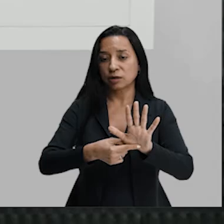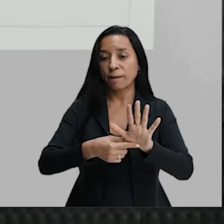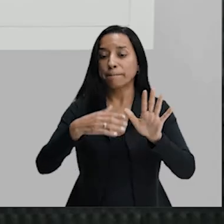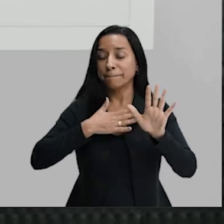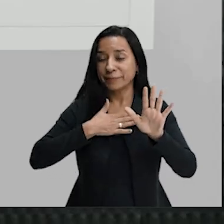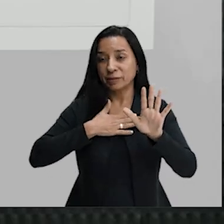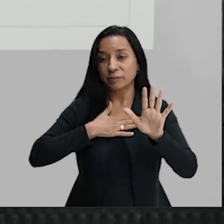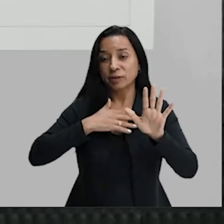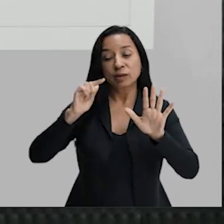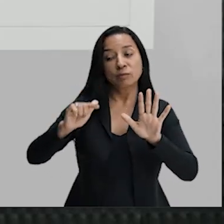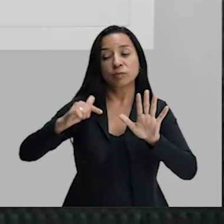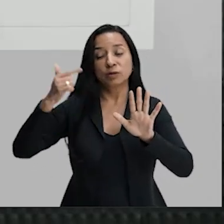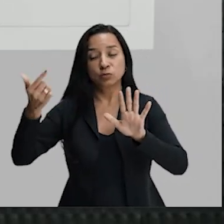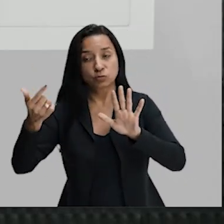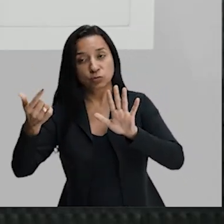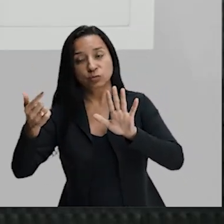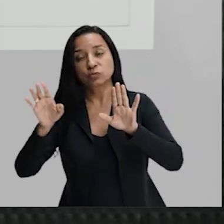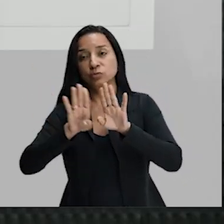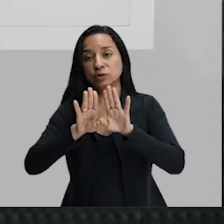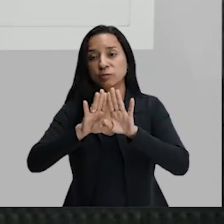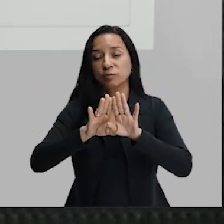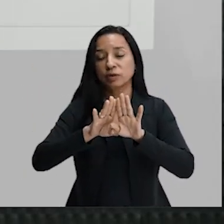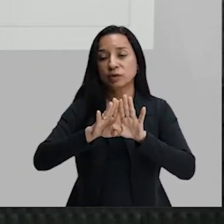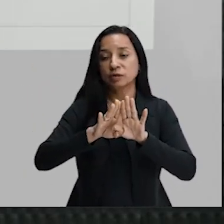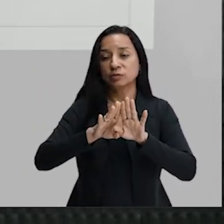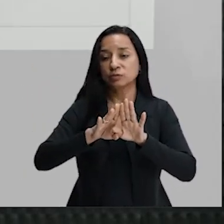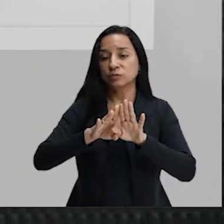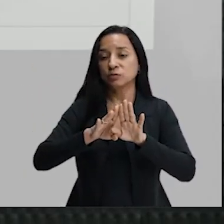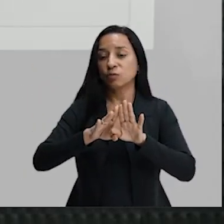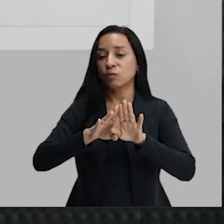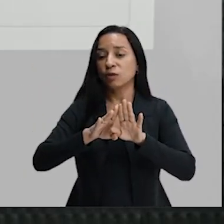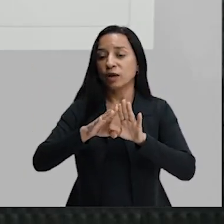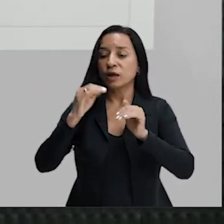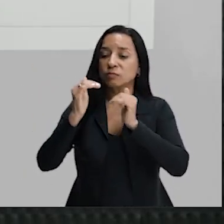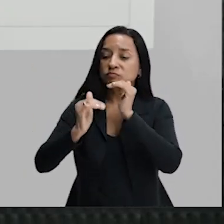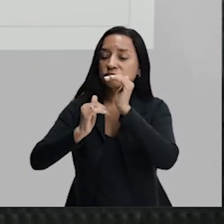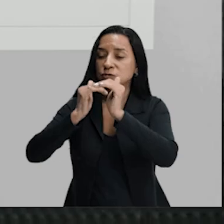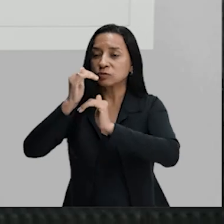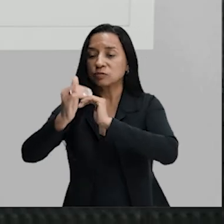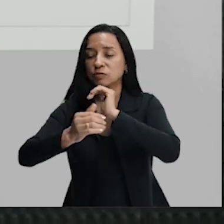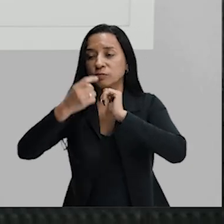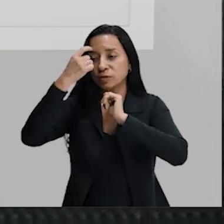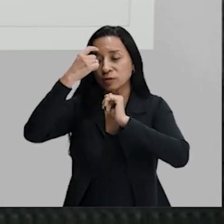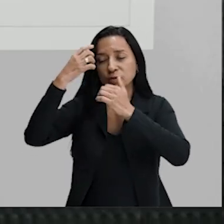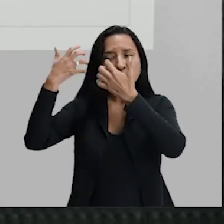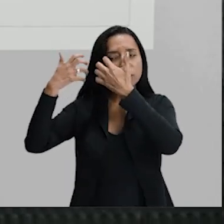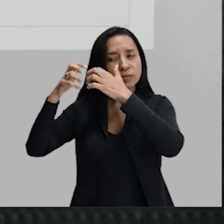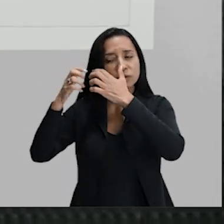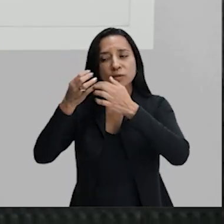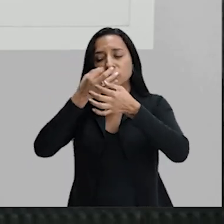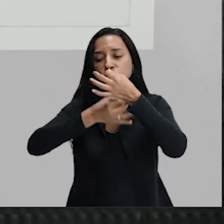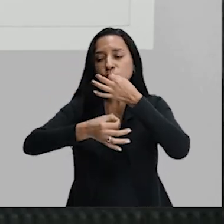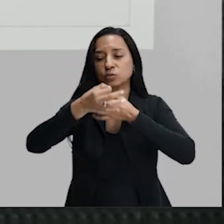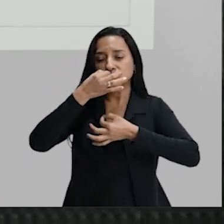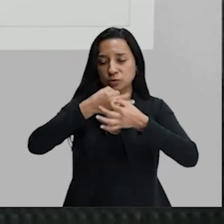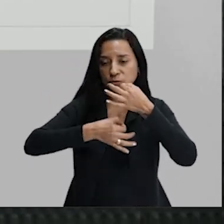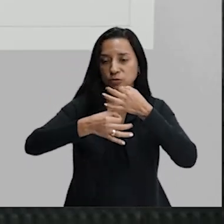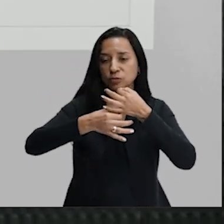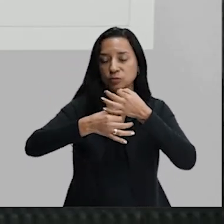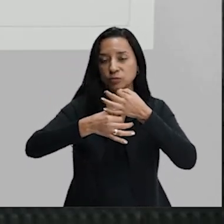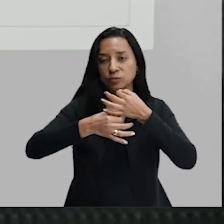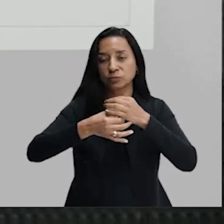eu também estou perseguindo um conhecimento crítico, eu estou elaborando um conhecimento crítico, eu estou trabalhando a minha crítica filosófica. Tá?